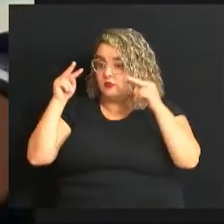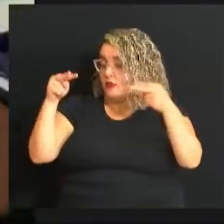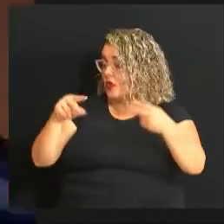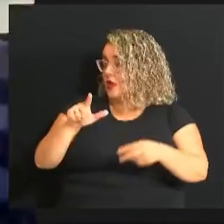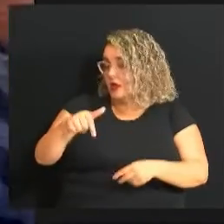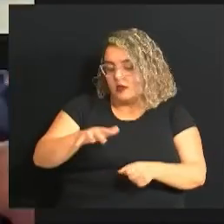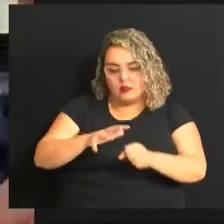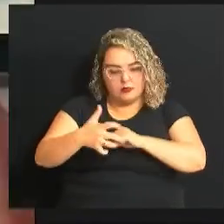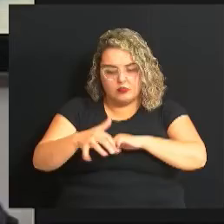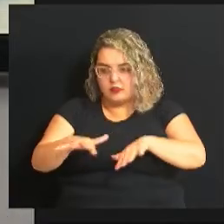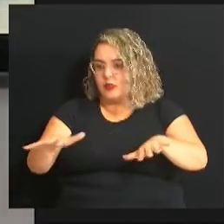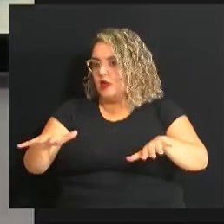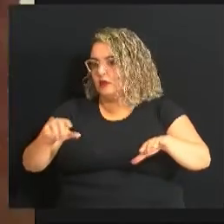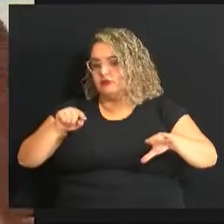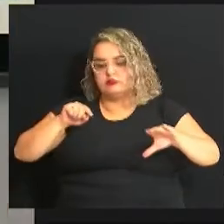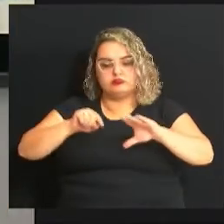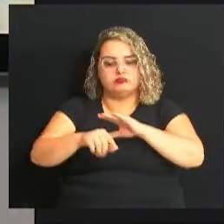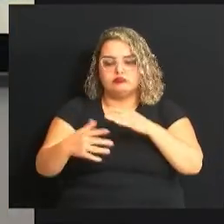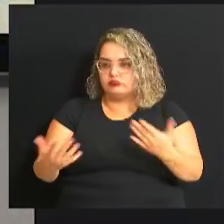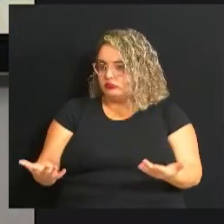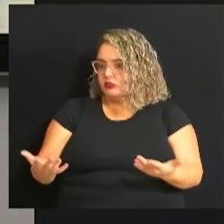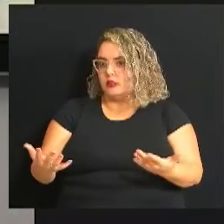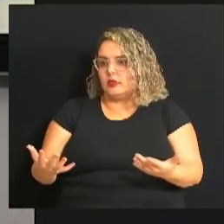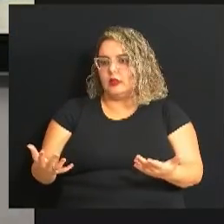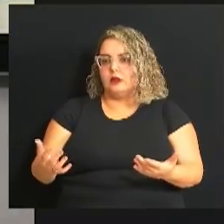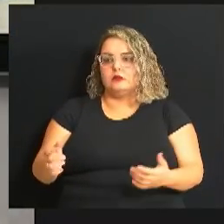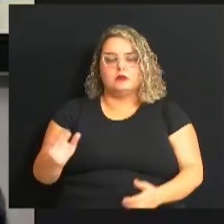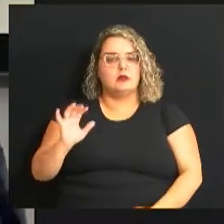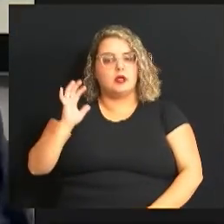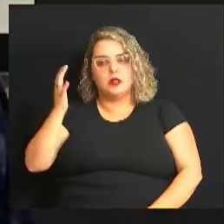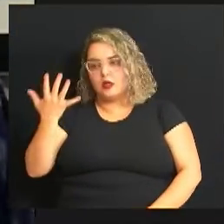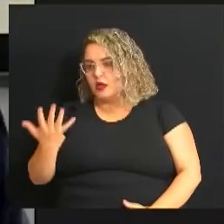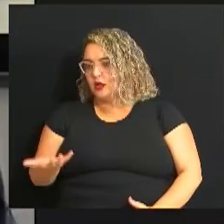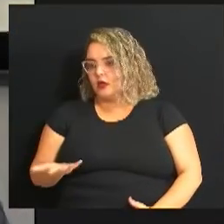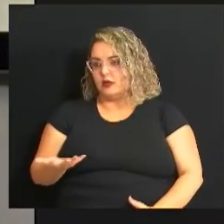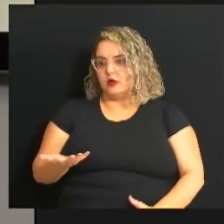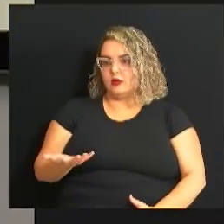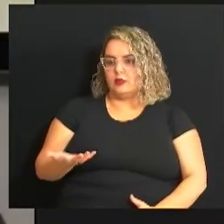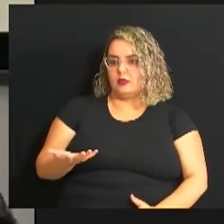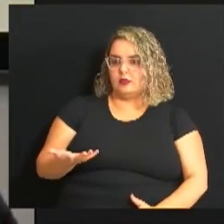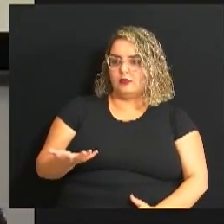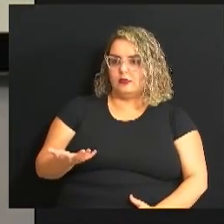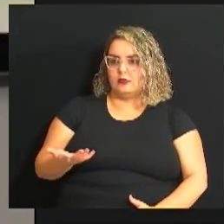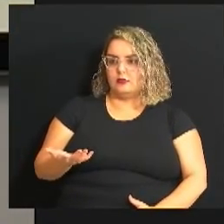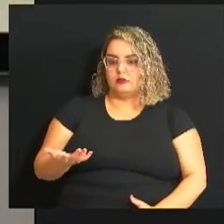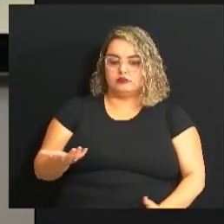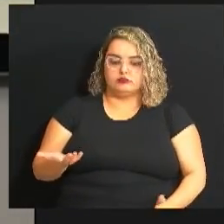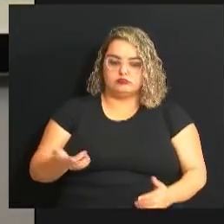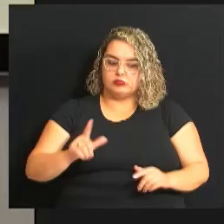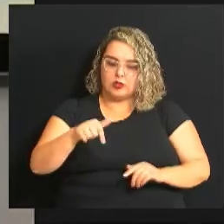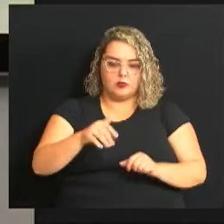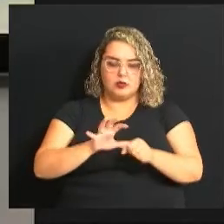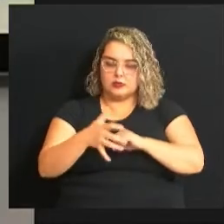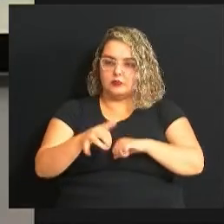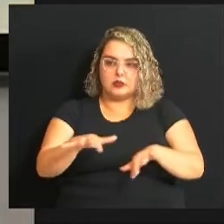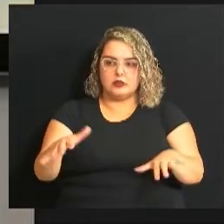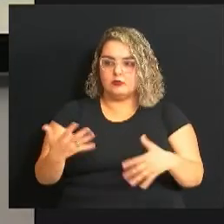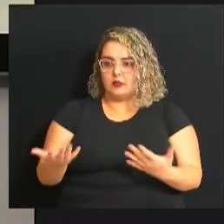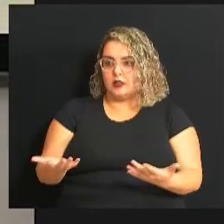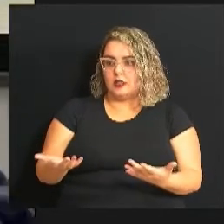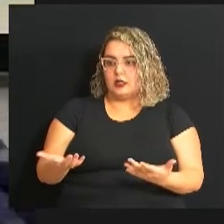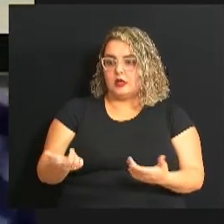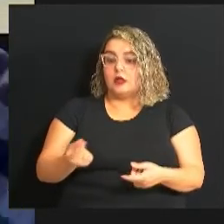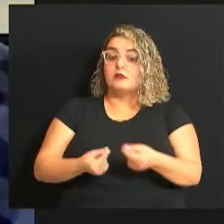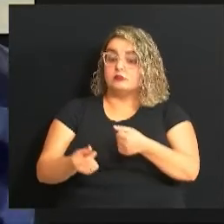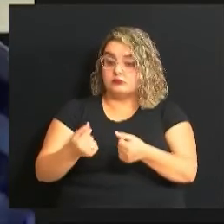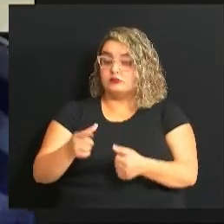coisa foi de vez, um movimento estava acontecendo, foi de vez no pós-pandemia. A questão econômica, sim,